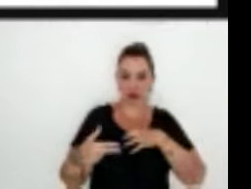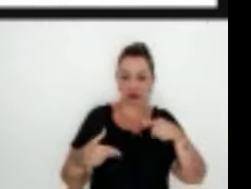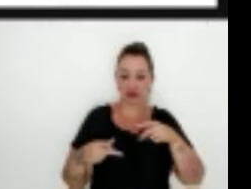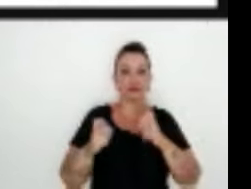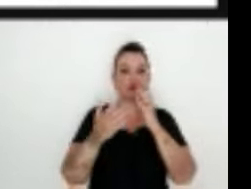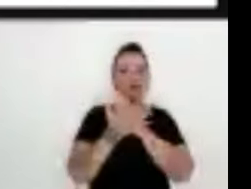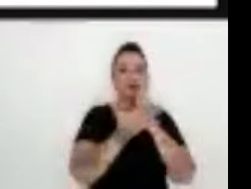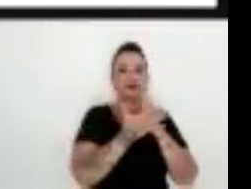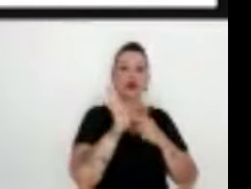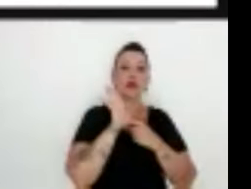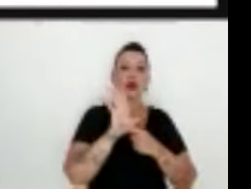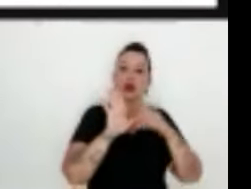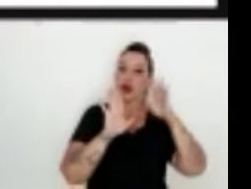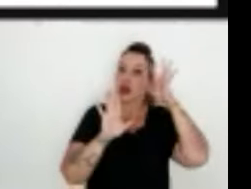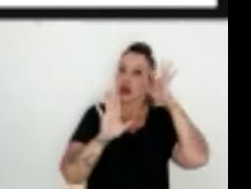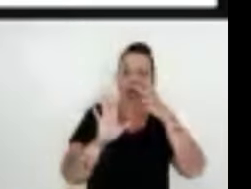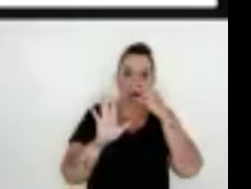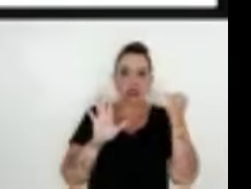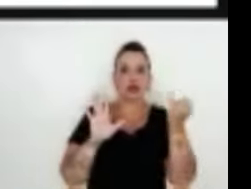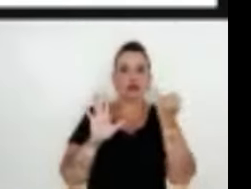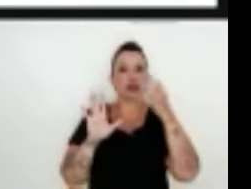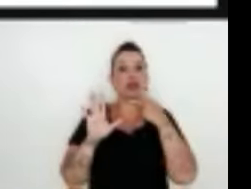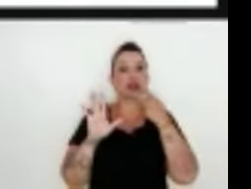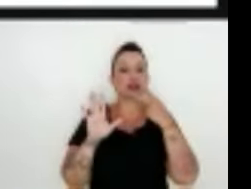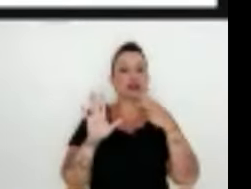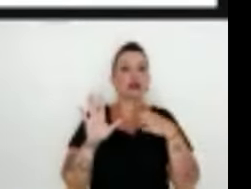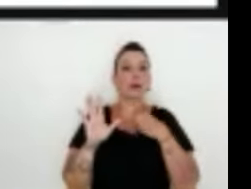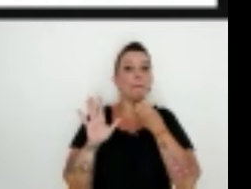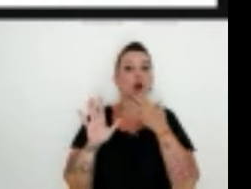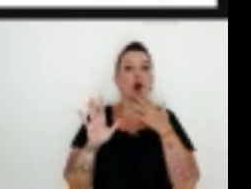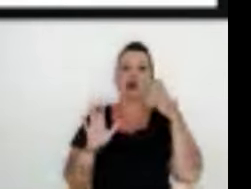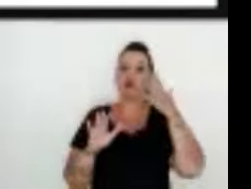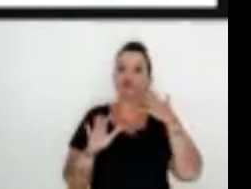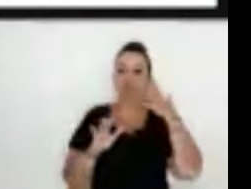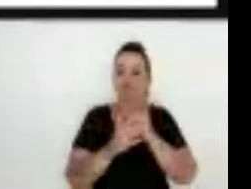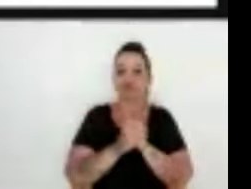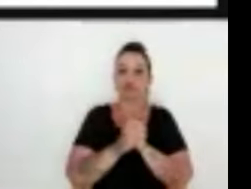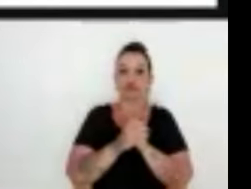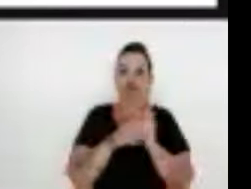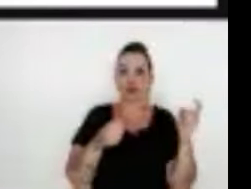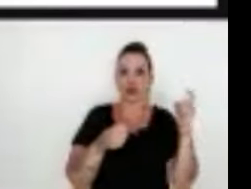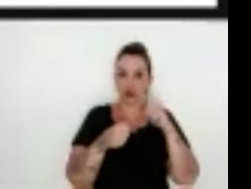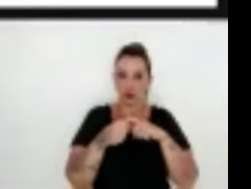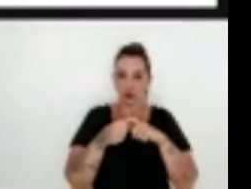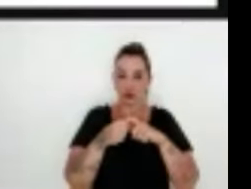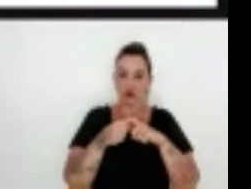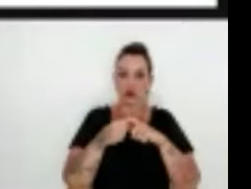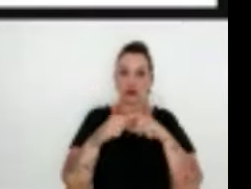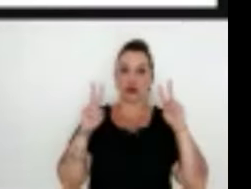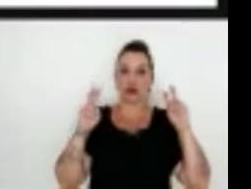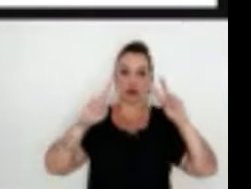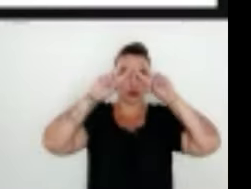reflexões que eu acho relevantes e uma boa discussão é retomada pela Butler sobre as falas que